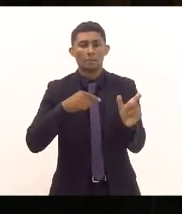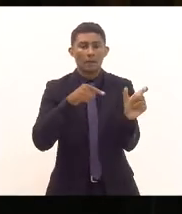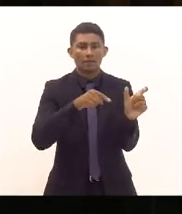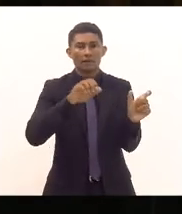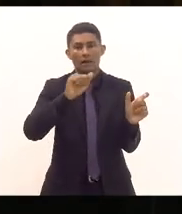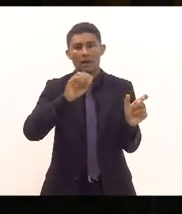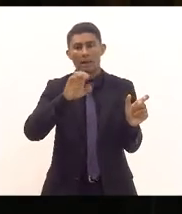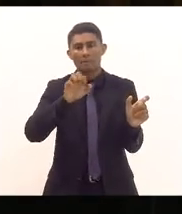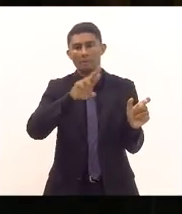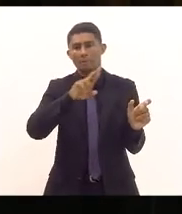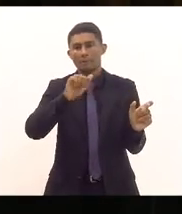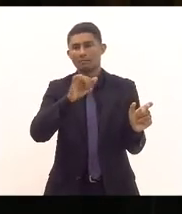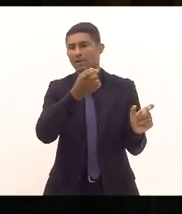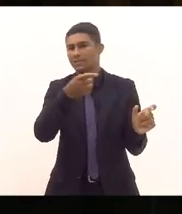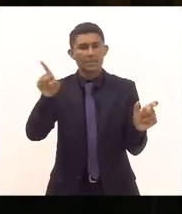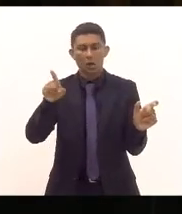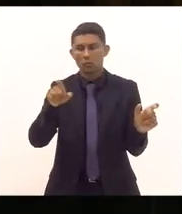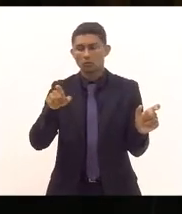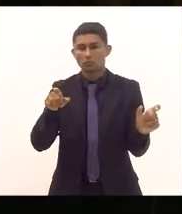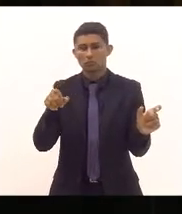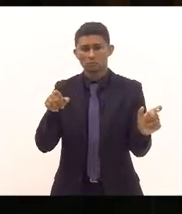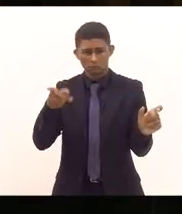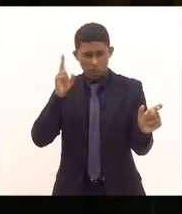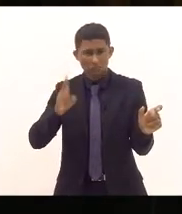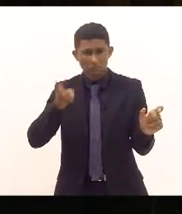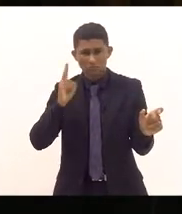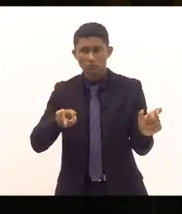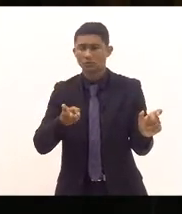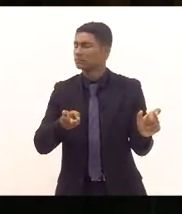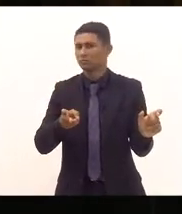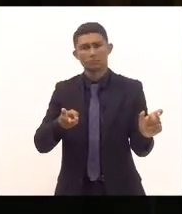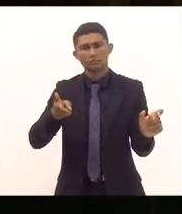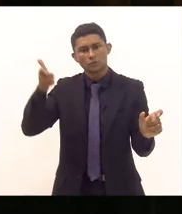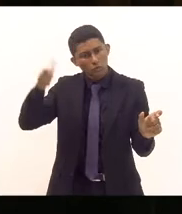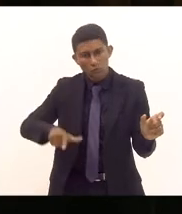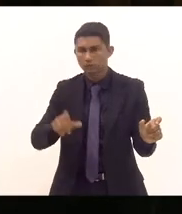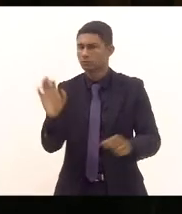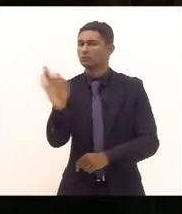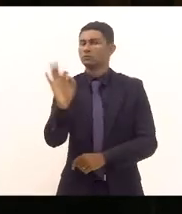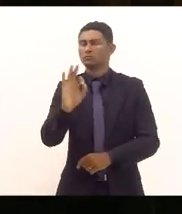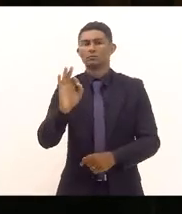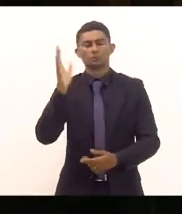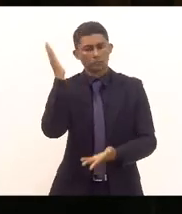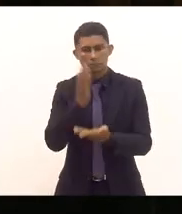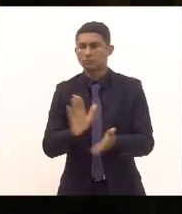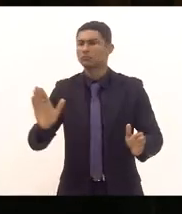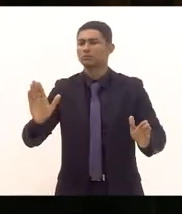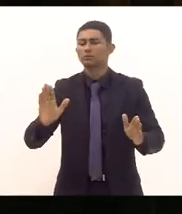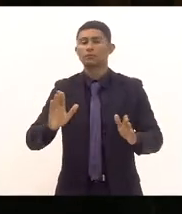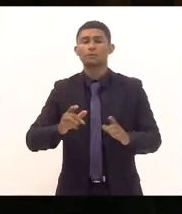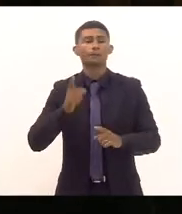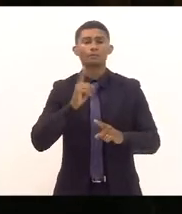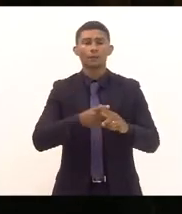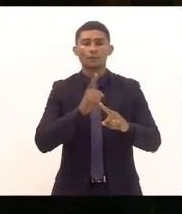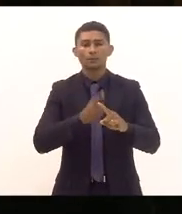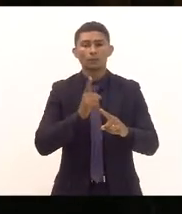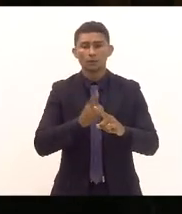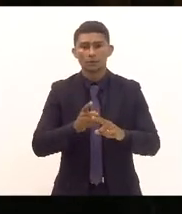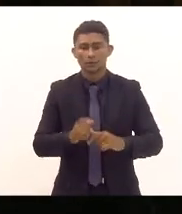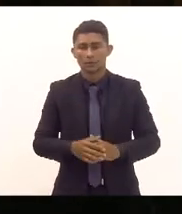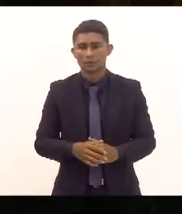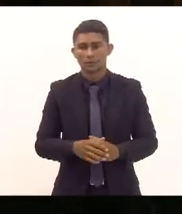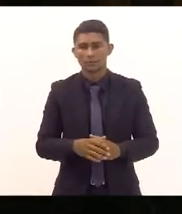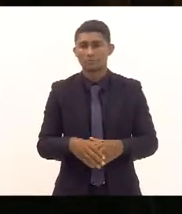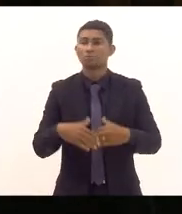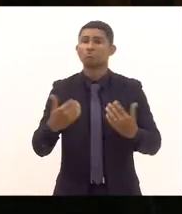eu digo e repito essa aberração não mais se repita Porque a partir do momento e aí eu não sei